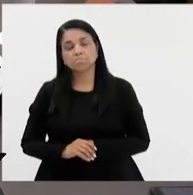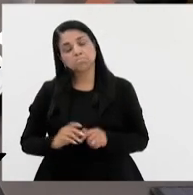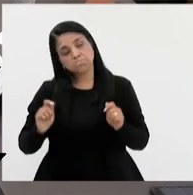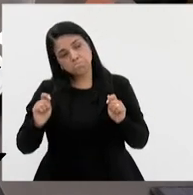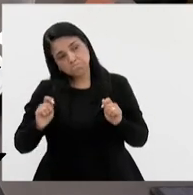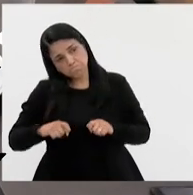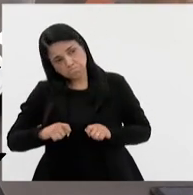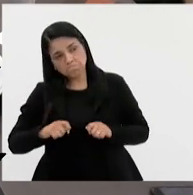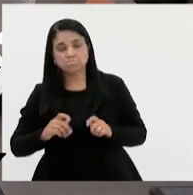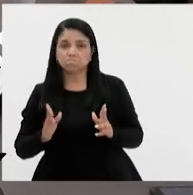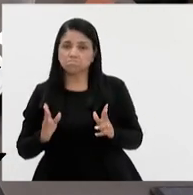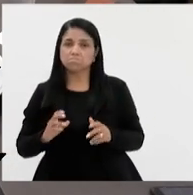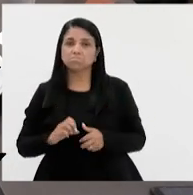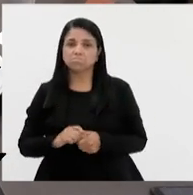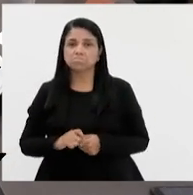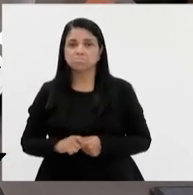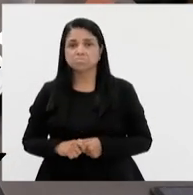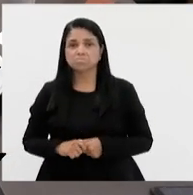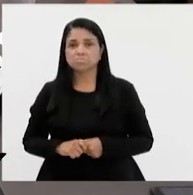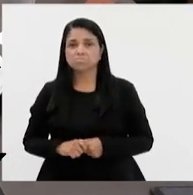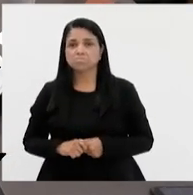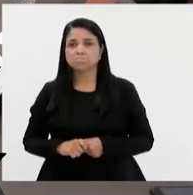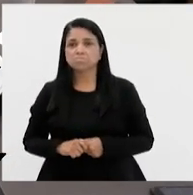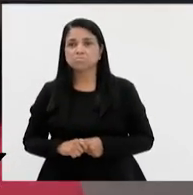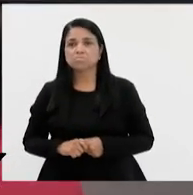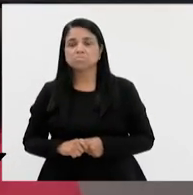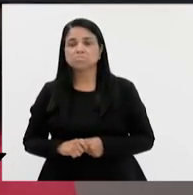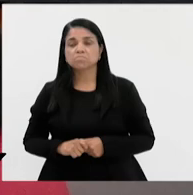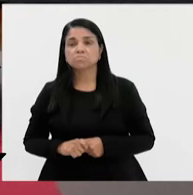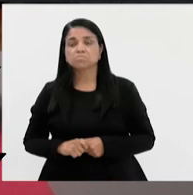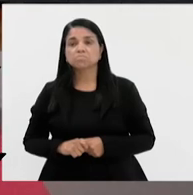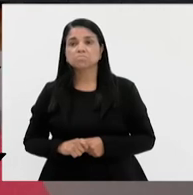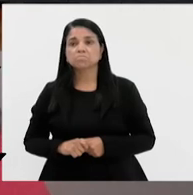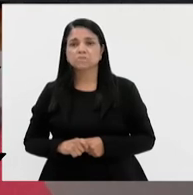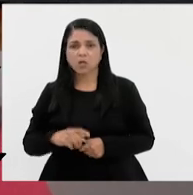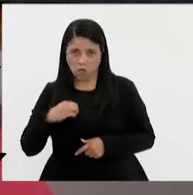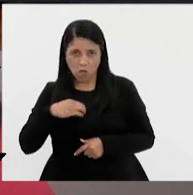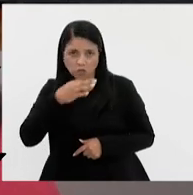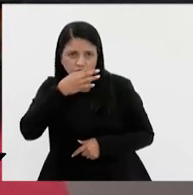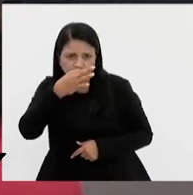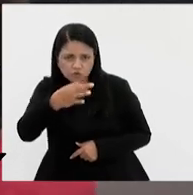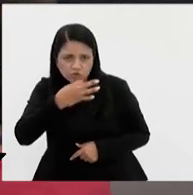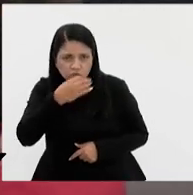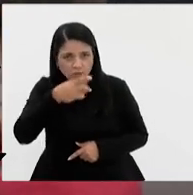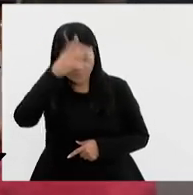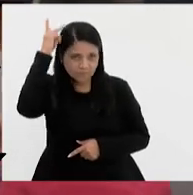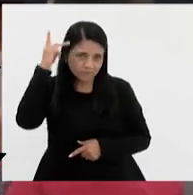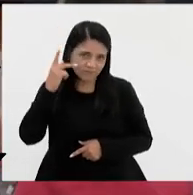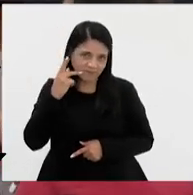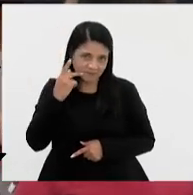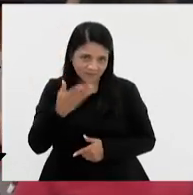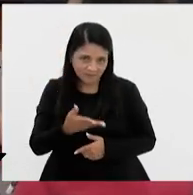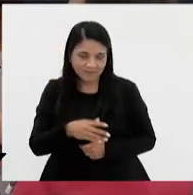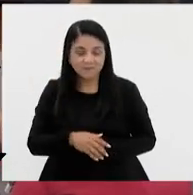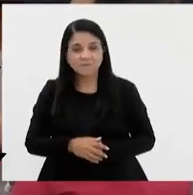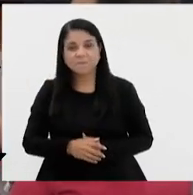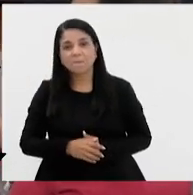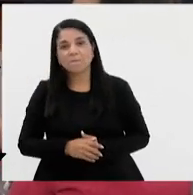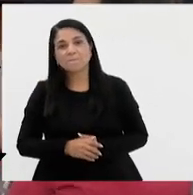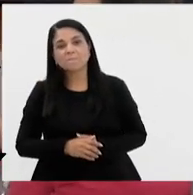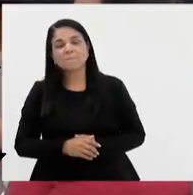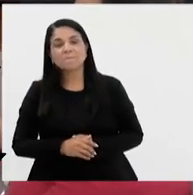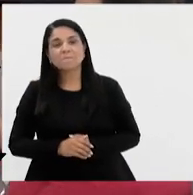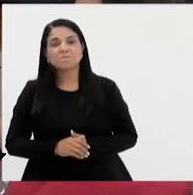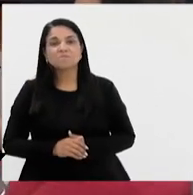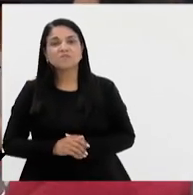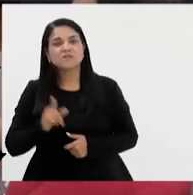Talvez, não. Foi a solução que a gente encontrou para o outro caso. Posso dar uma sugestão? Pois não, deputado. Eu acho que a